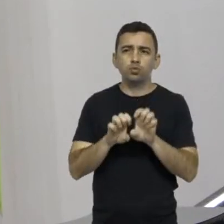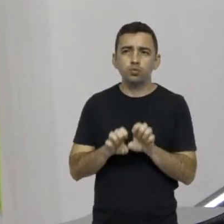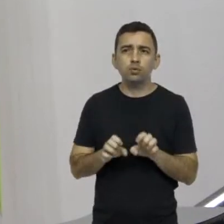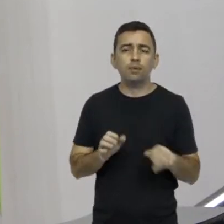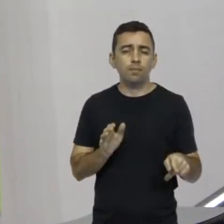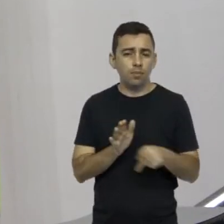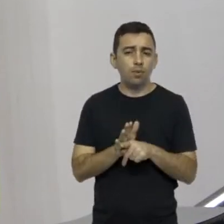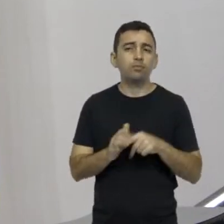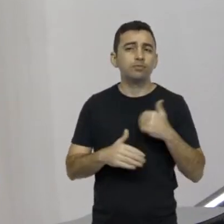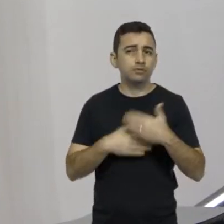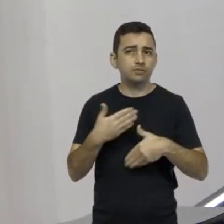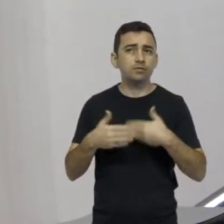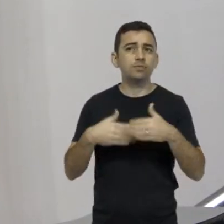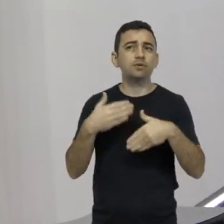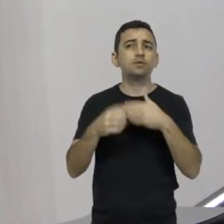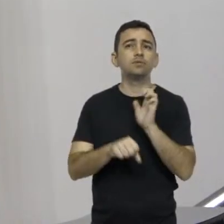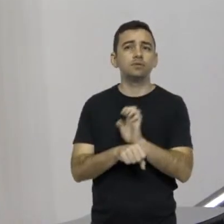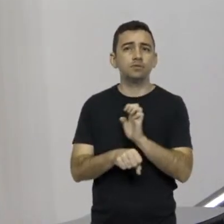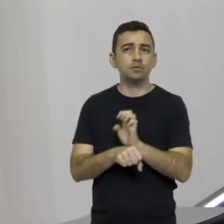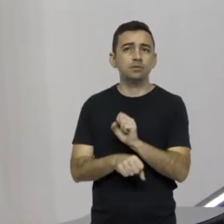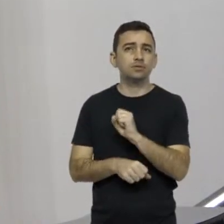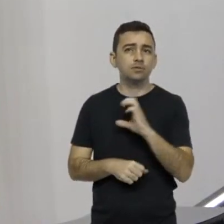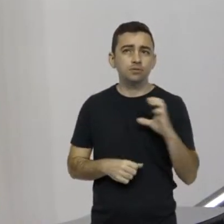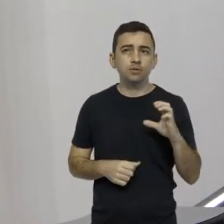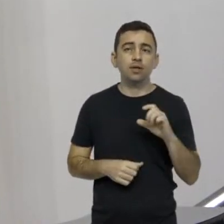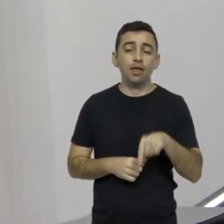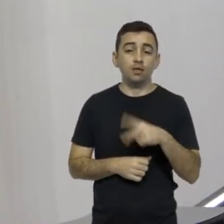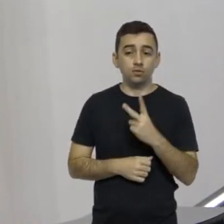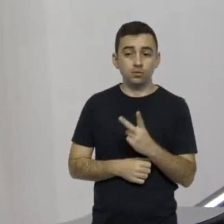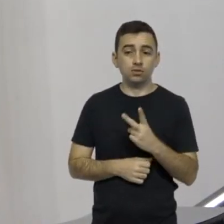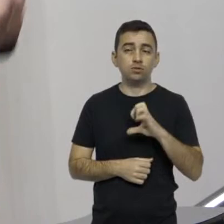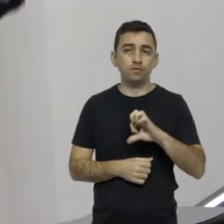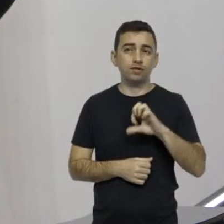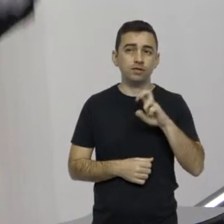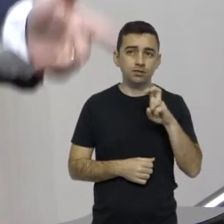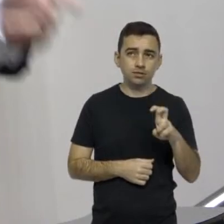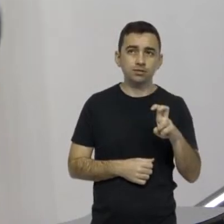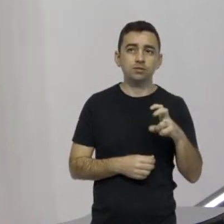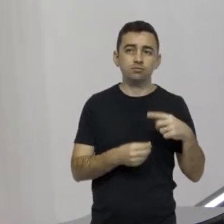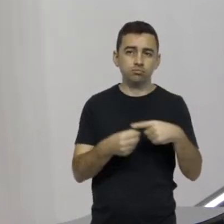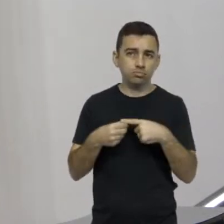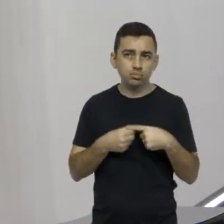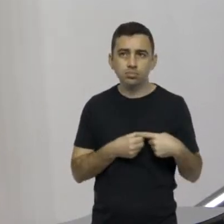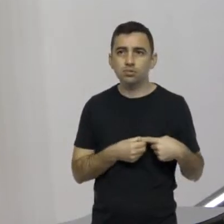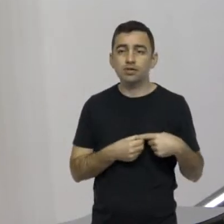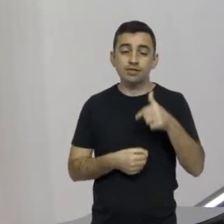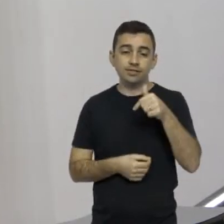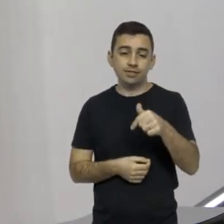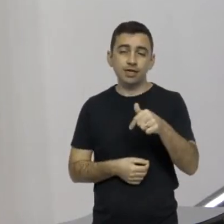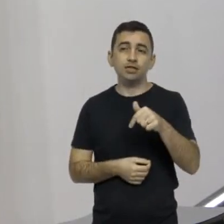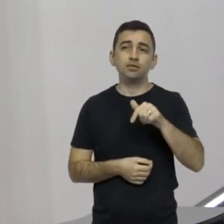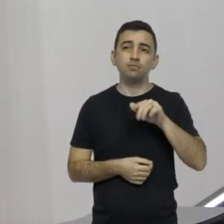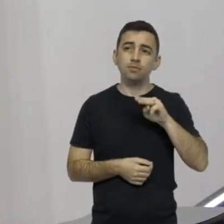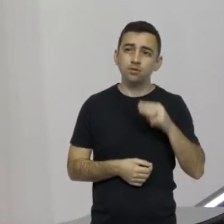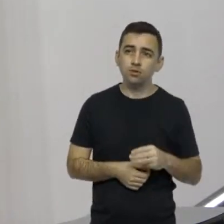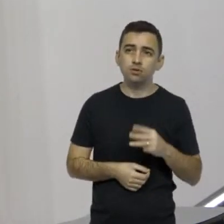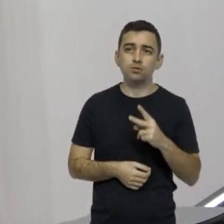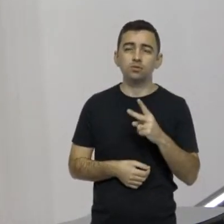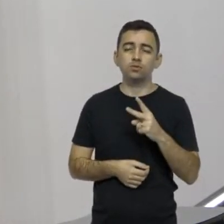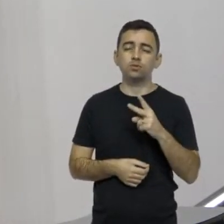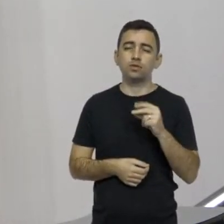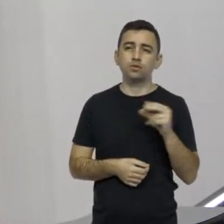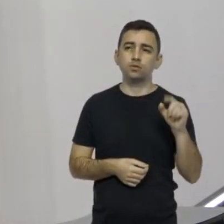o desenvolvimento do estado, dos 295 municípios, dos 7 milhões e 200 mil